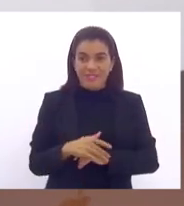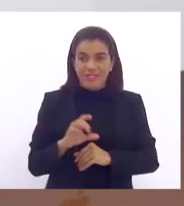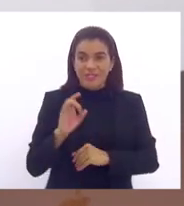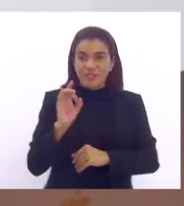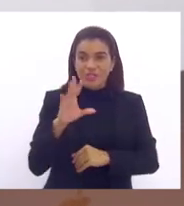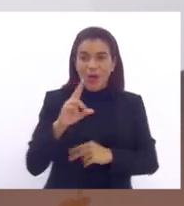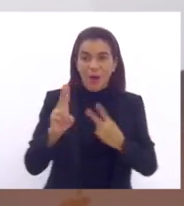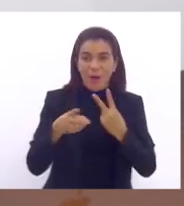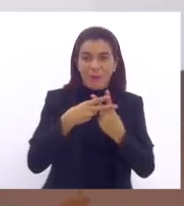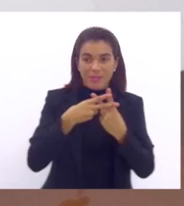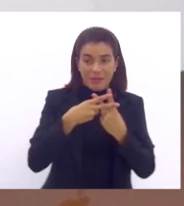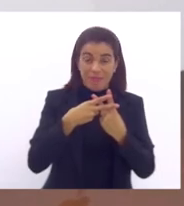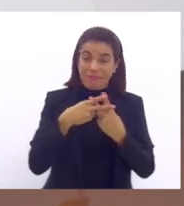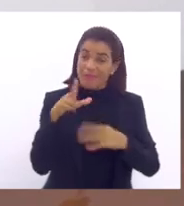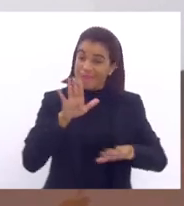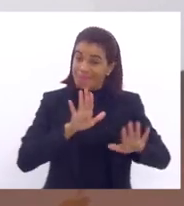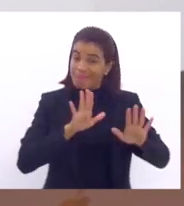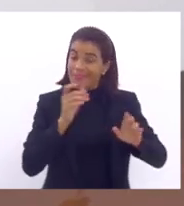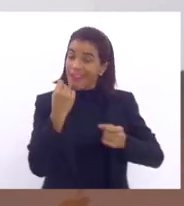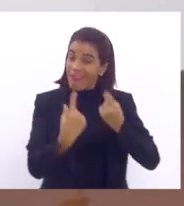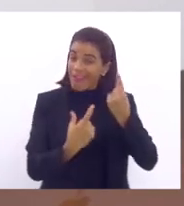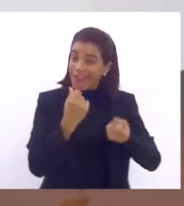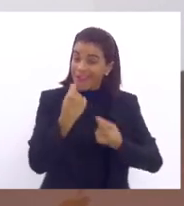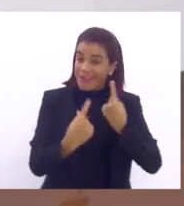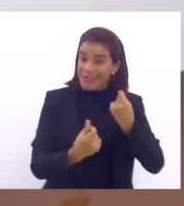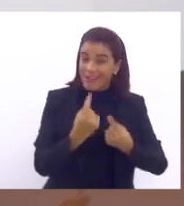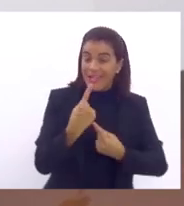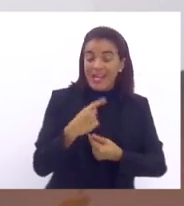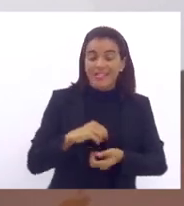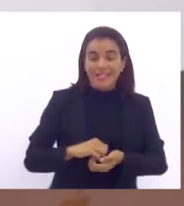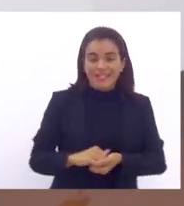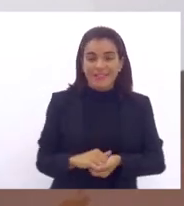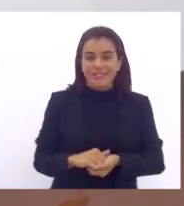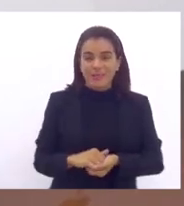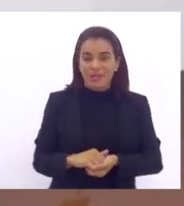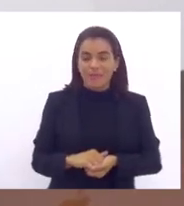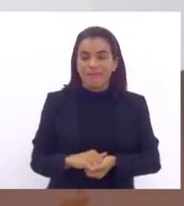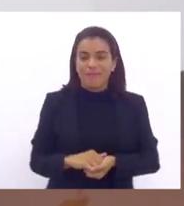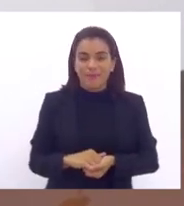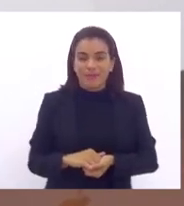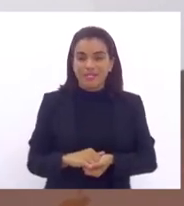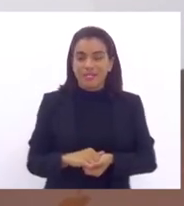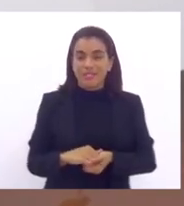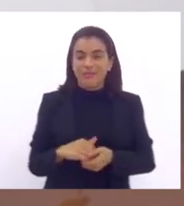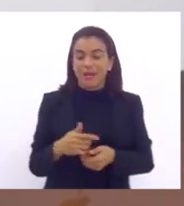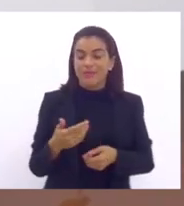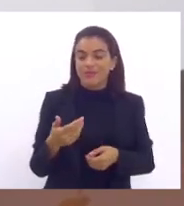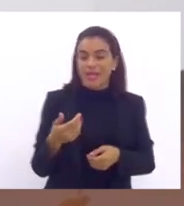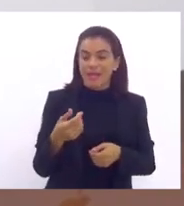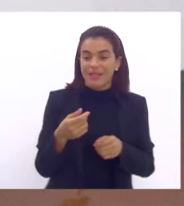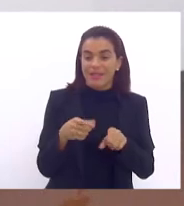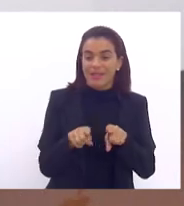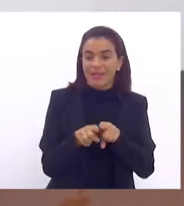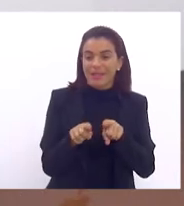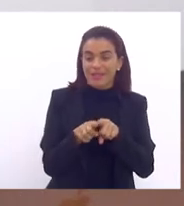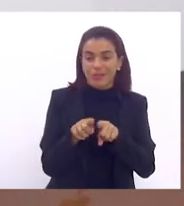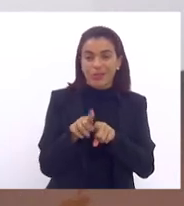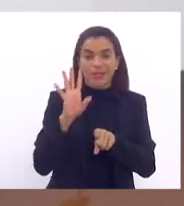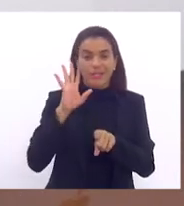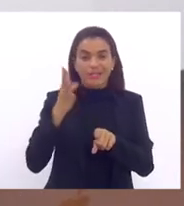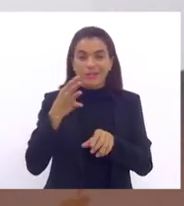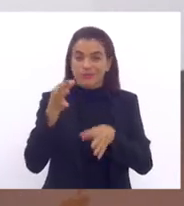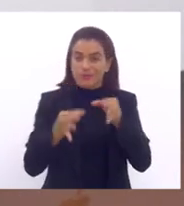só para prisão e olhe olhe né então a gente tem visto aí um um esgarçamento né dos entendimentos jurídicos